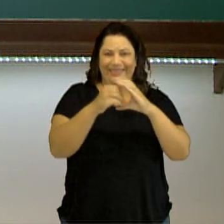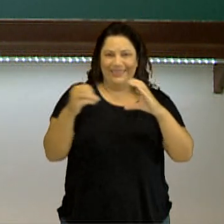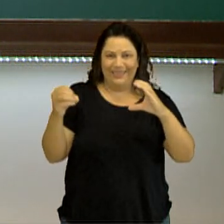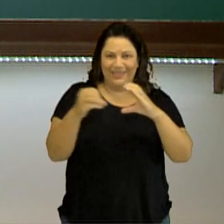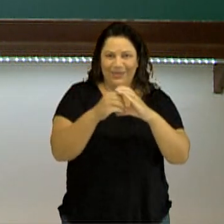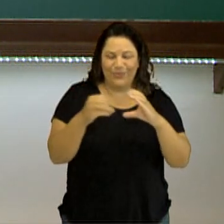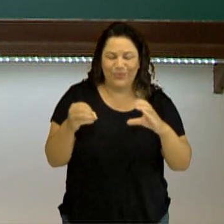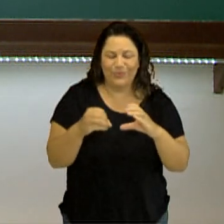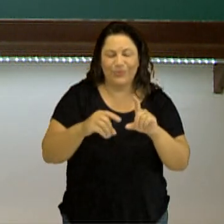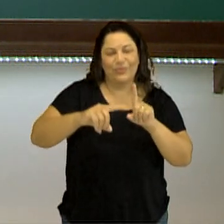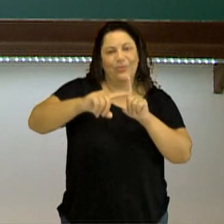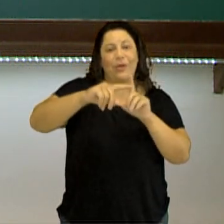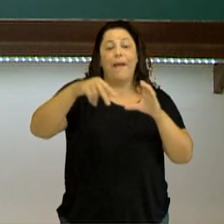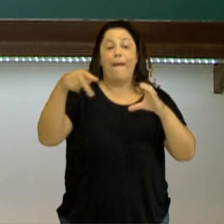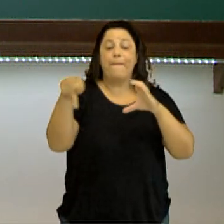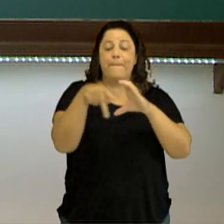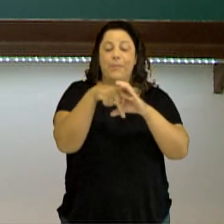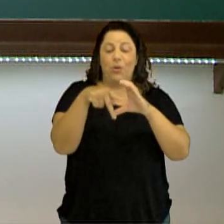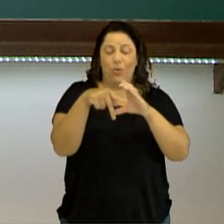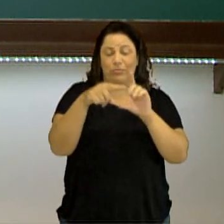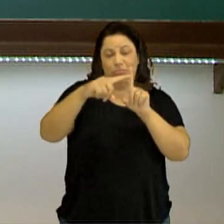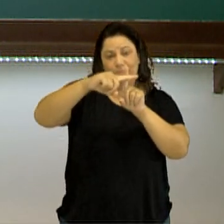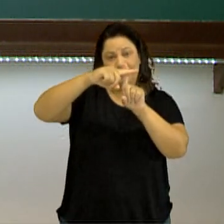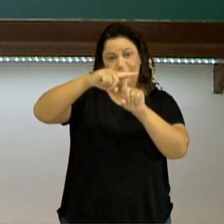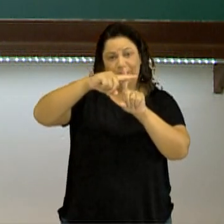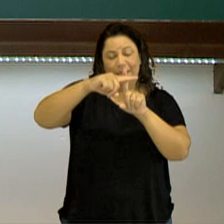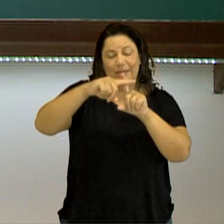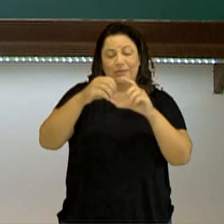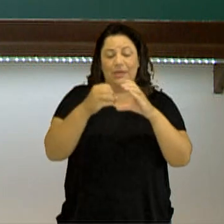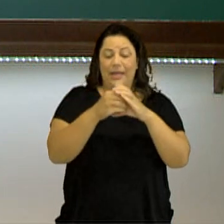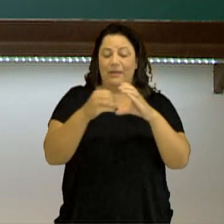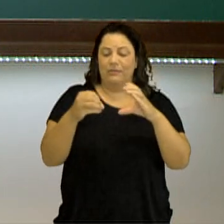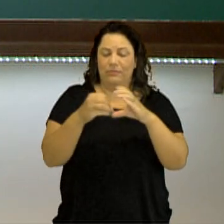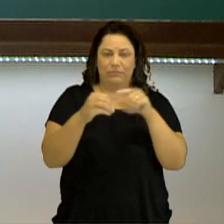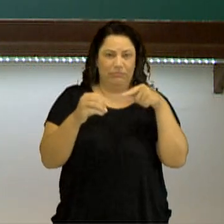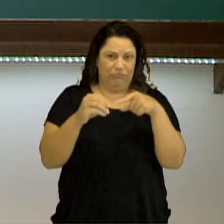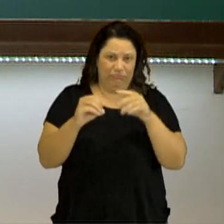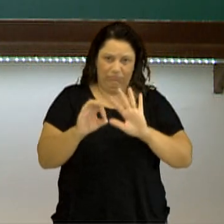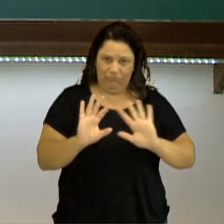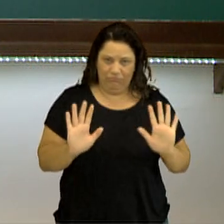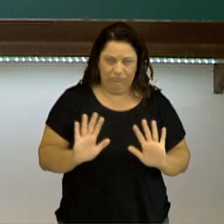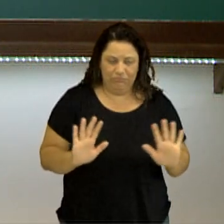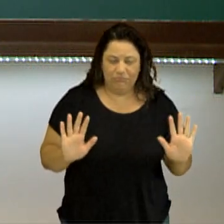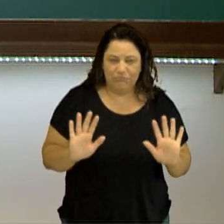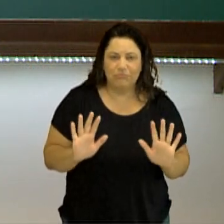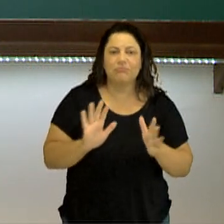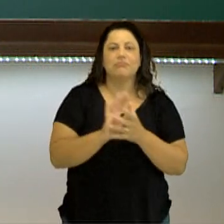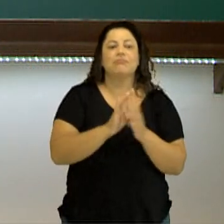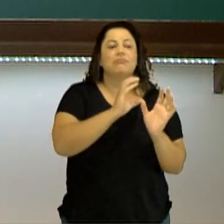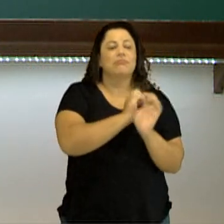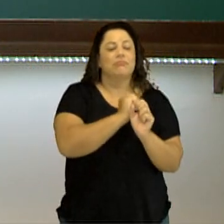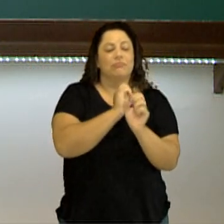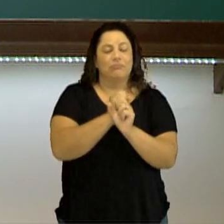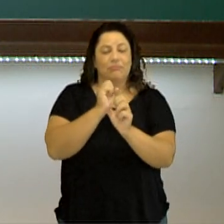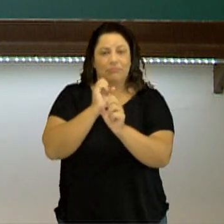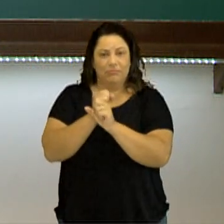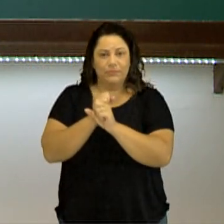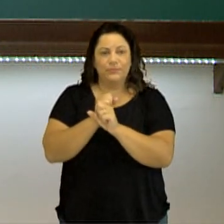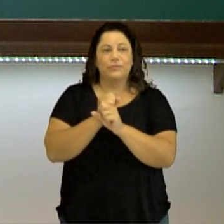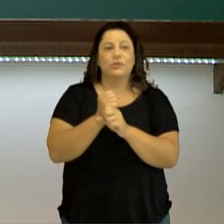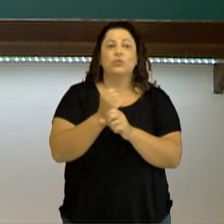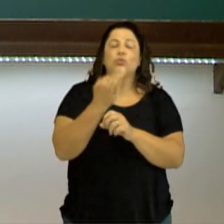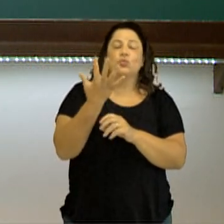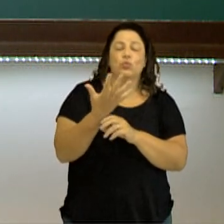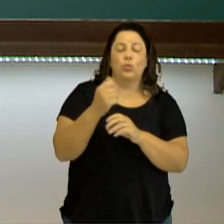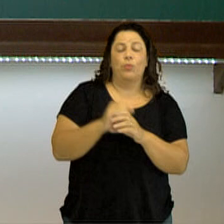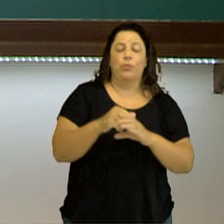é a carga positiva. Nêutrons é aquilo que não tem carga específica. A soma das massas dessas duas cargas, tanto